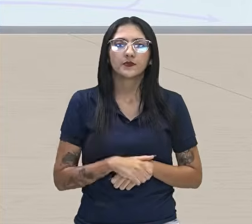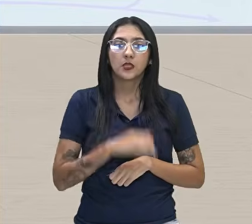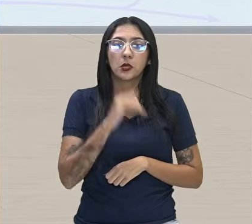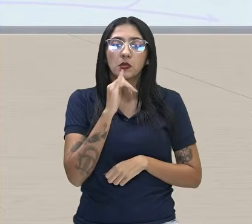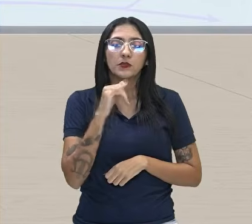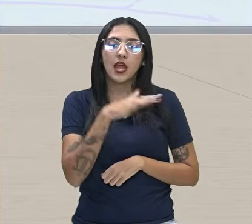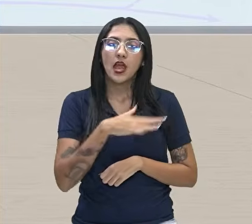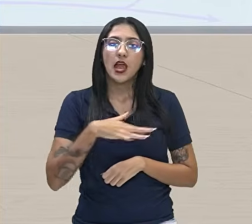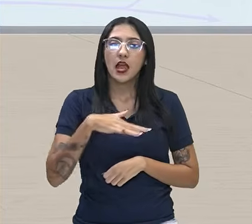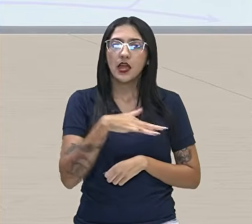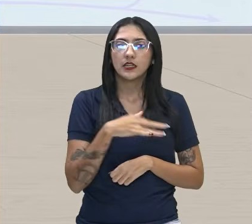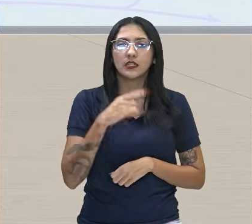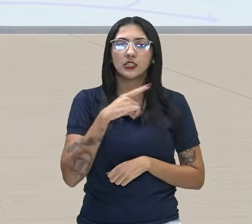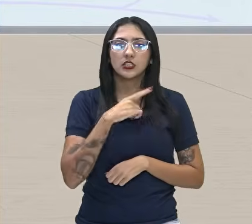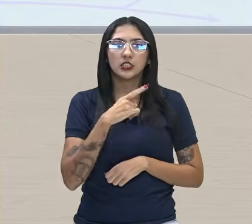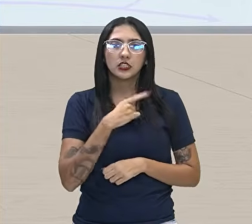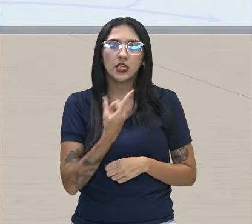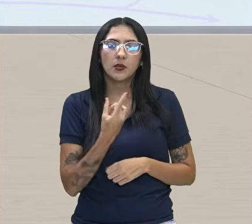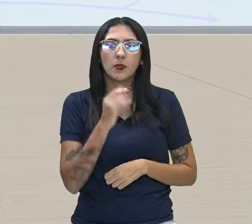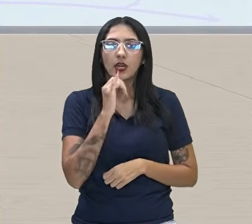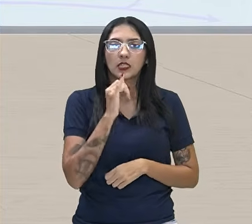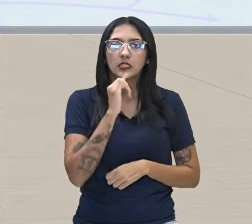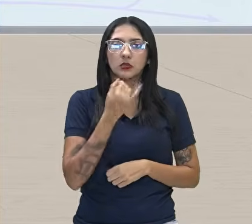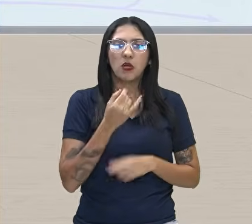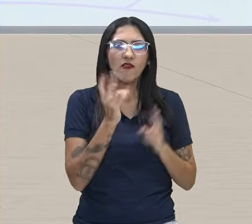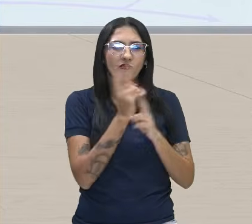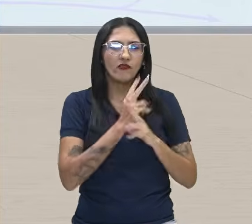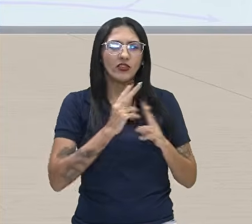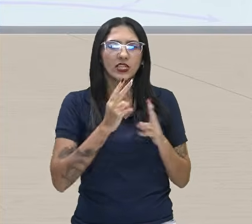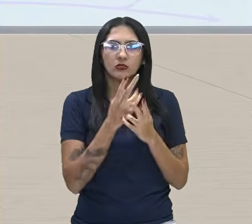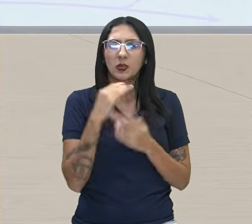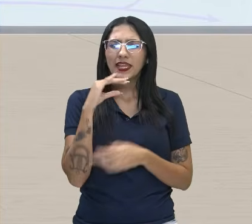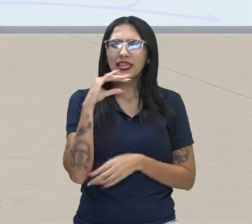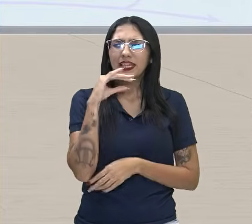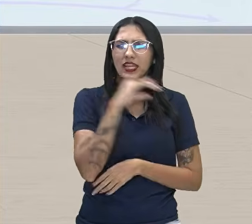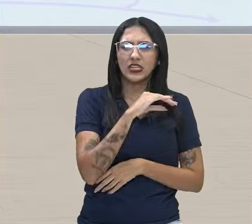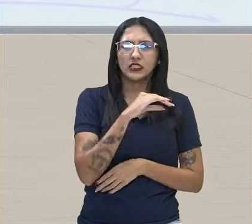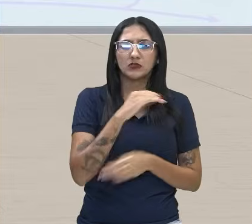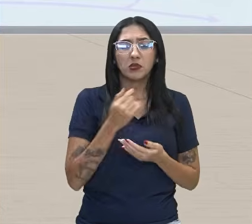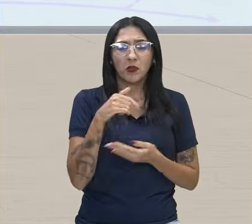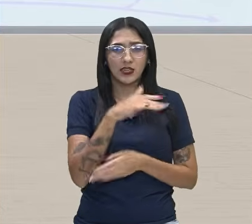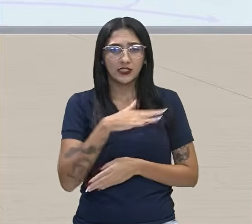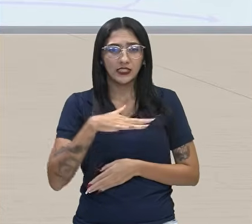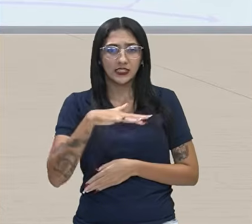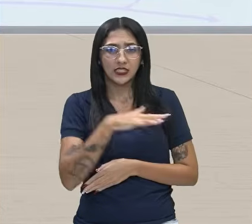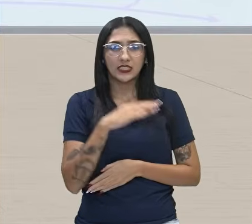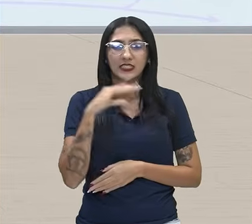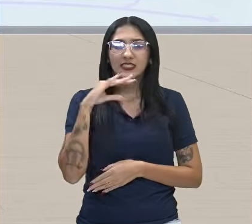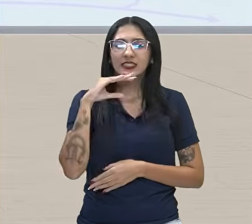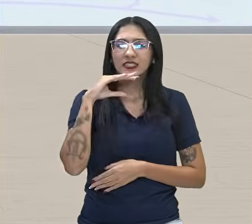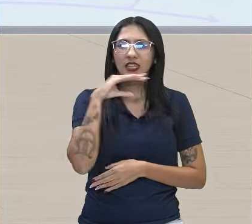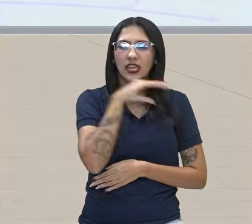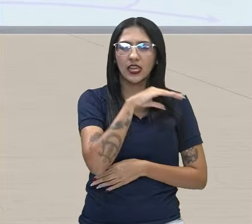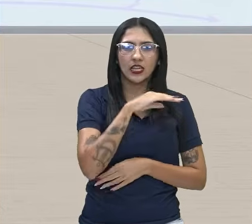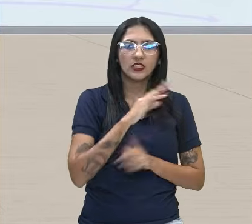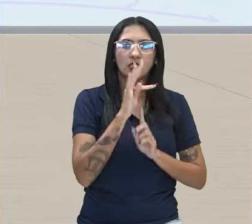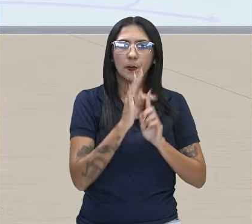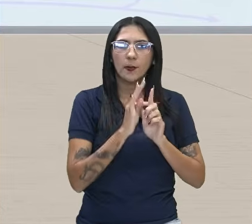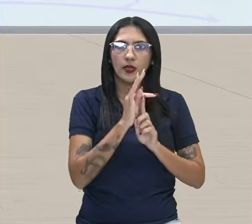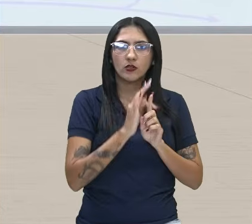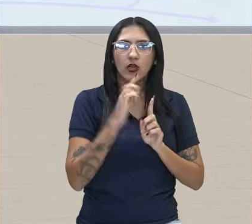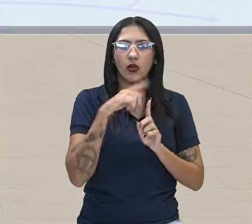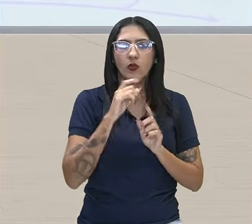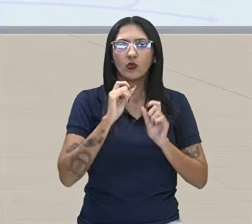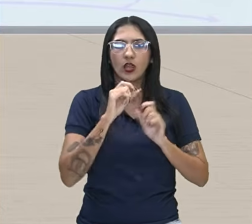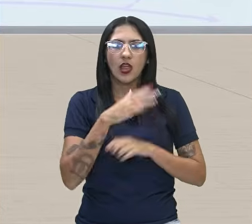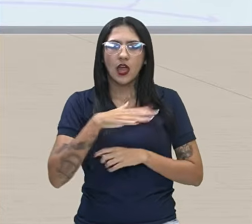as correntes marítimas quentes. As áreas quentes, gente, são formadas, né, entre os